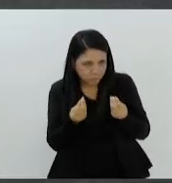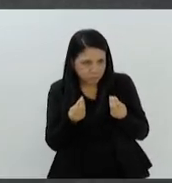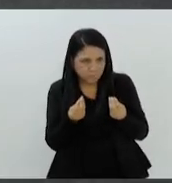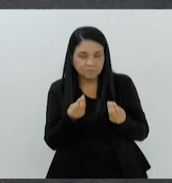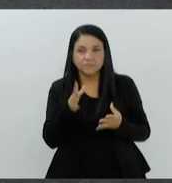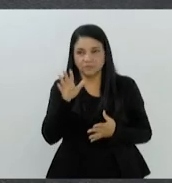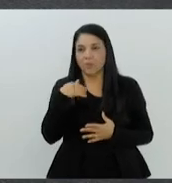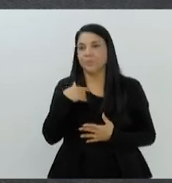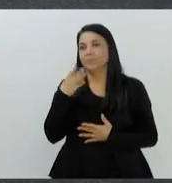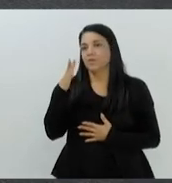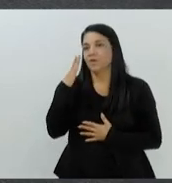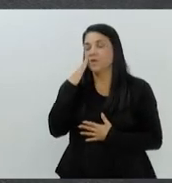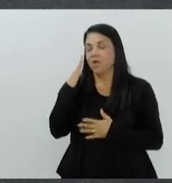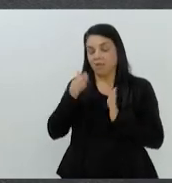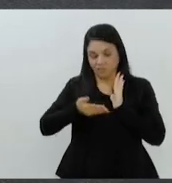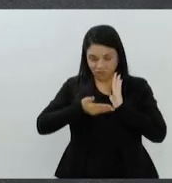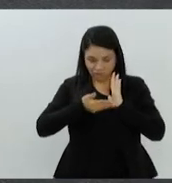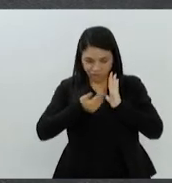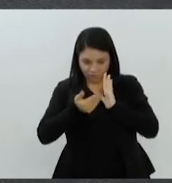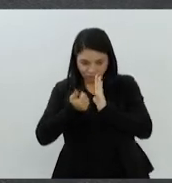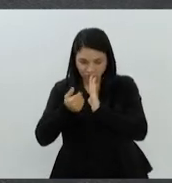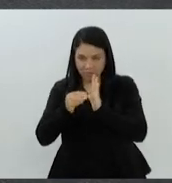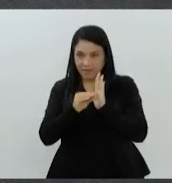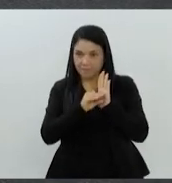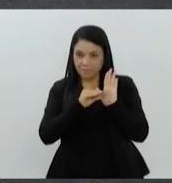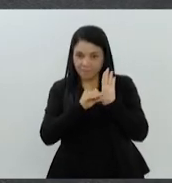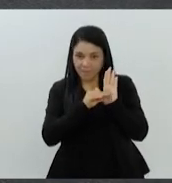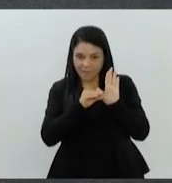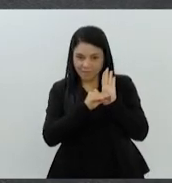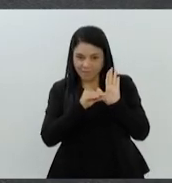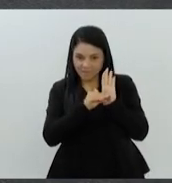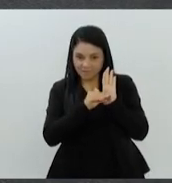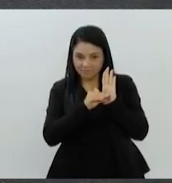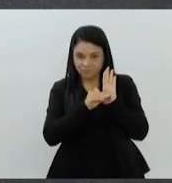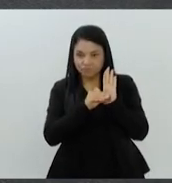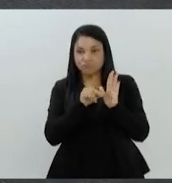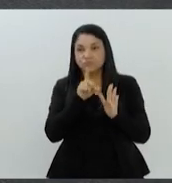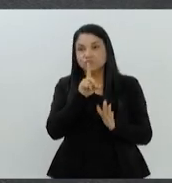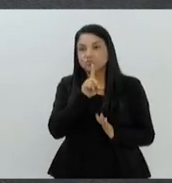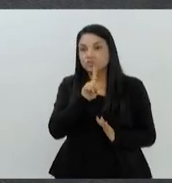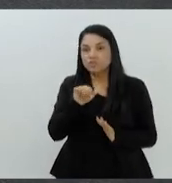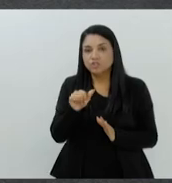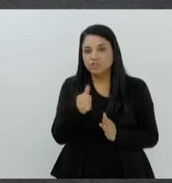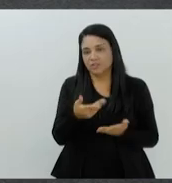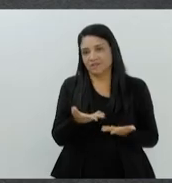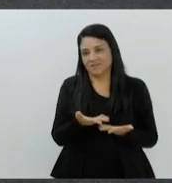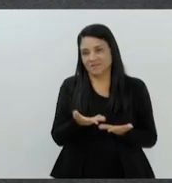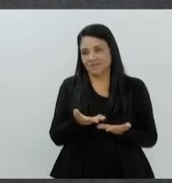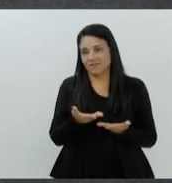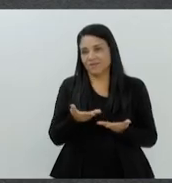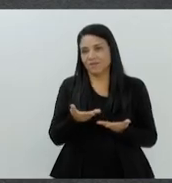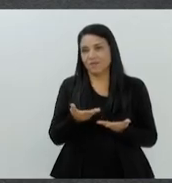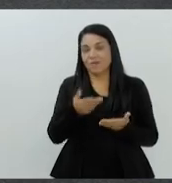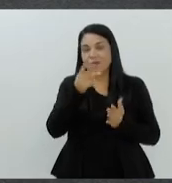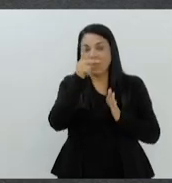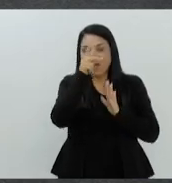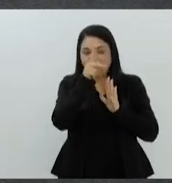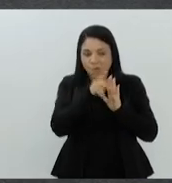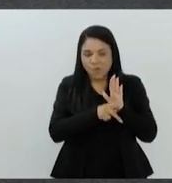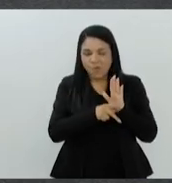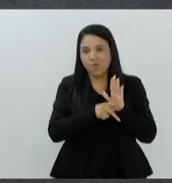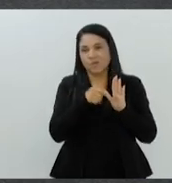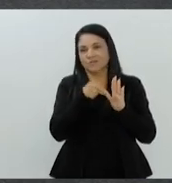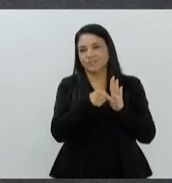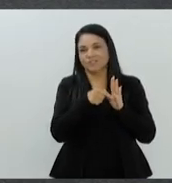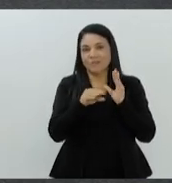deputado. A gente retira emenda quando é no dia da emenda. O processo não está emendado hoje,